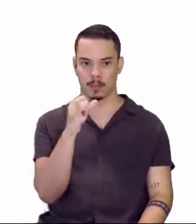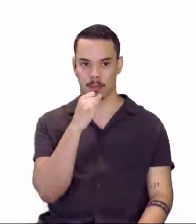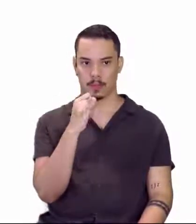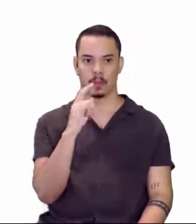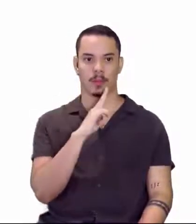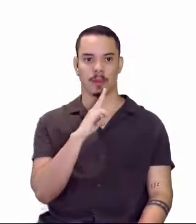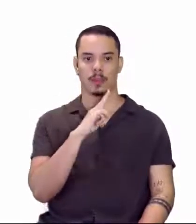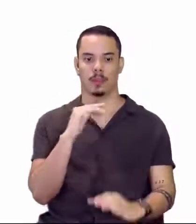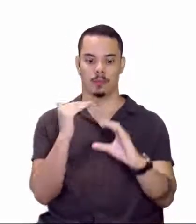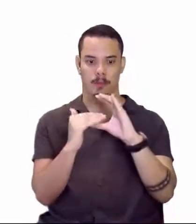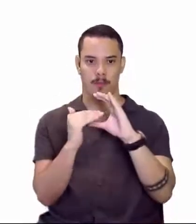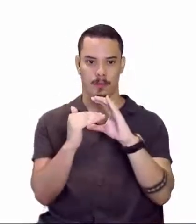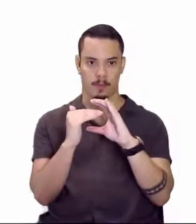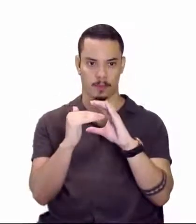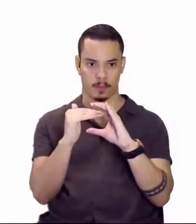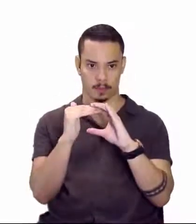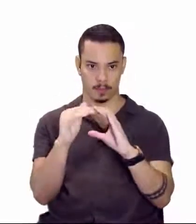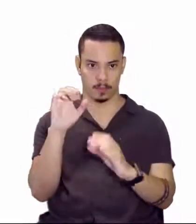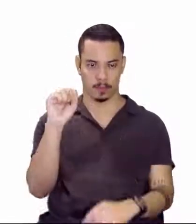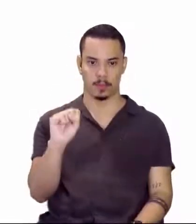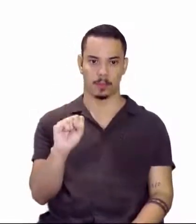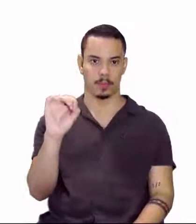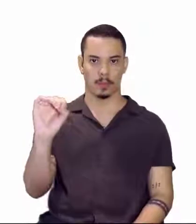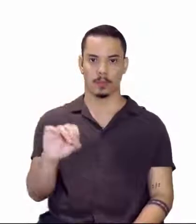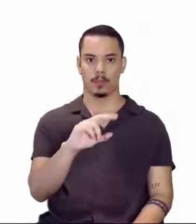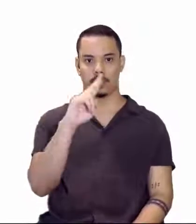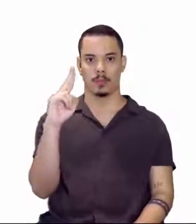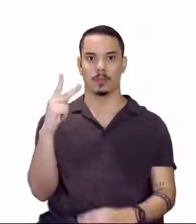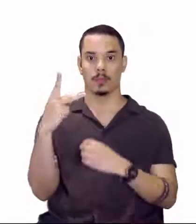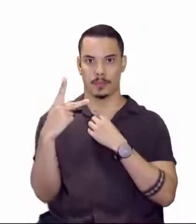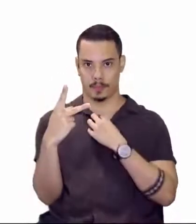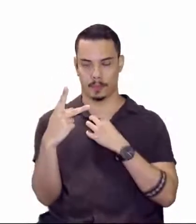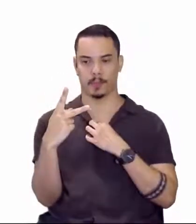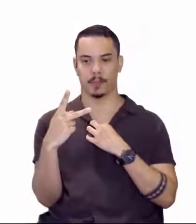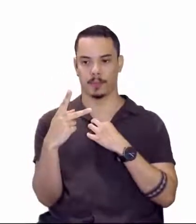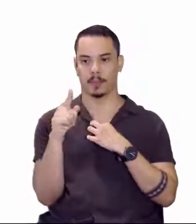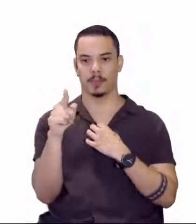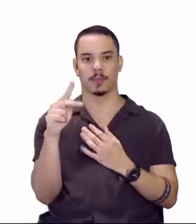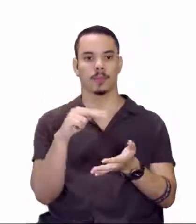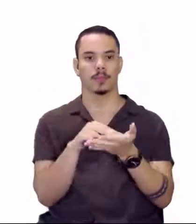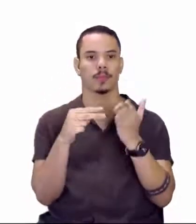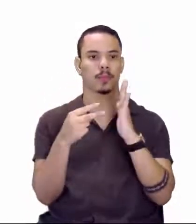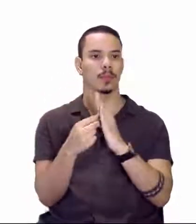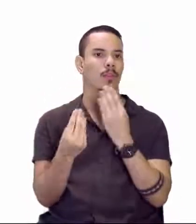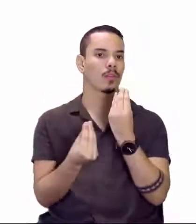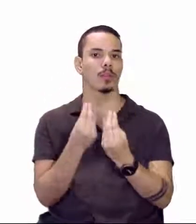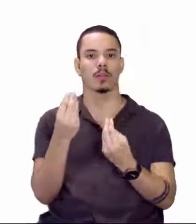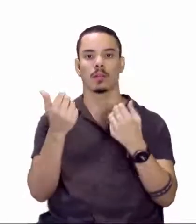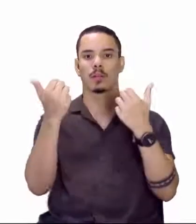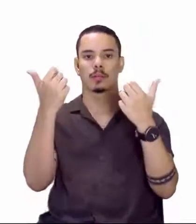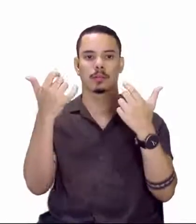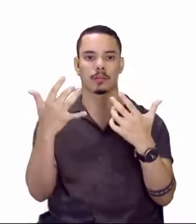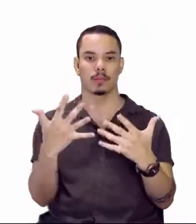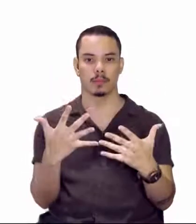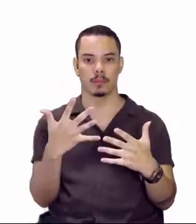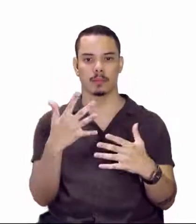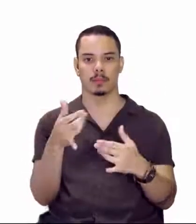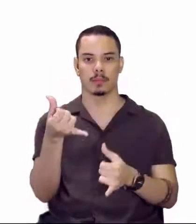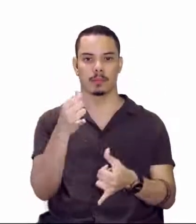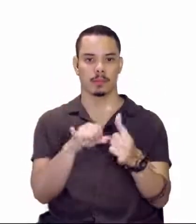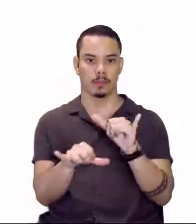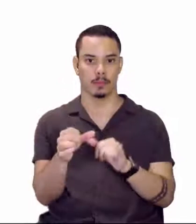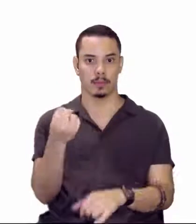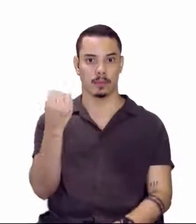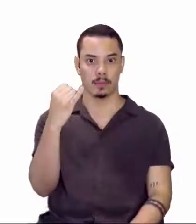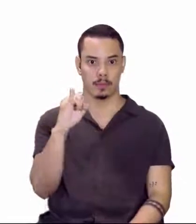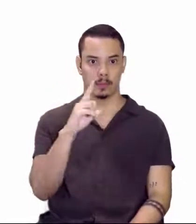nos subníveis S ou P. É uma forma de você caracterizar um elemento químico se ele